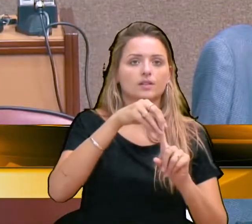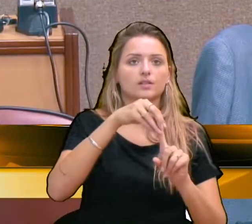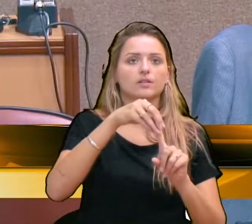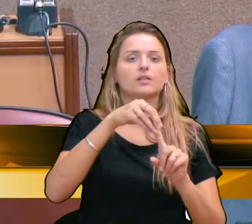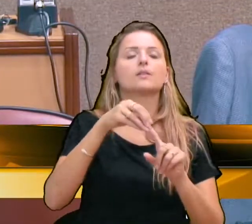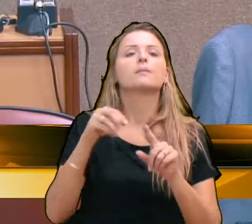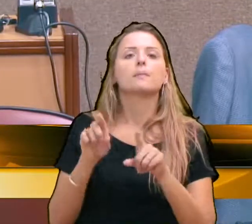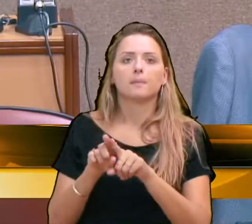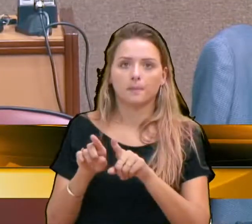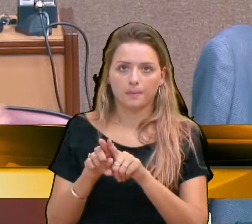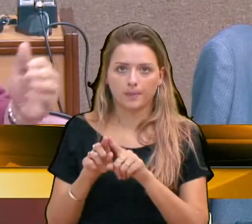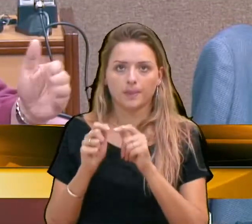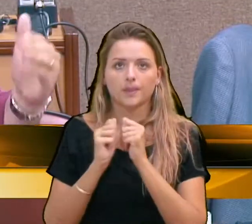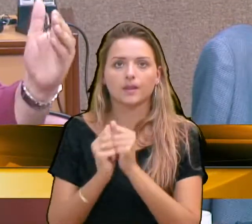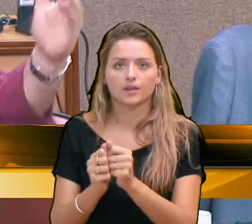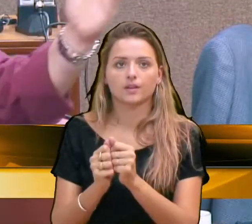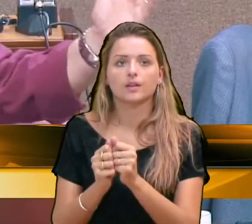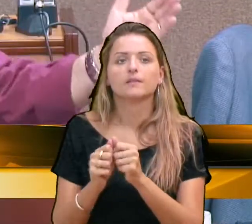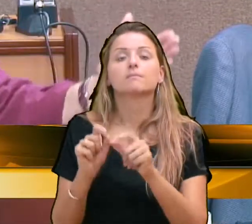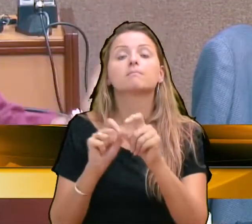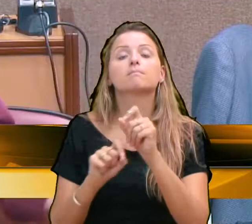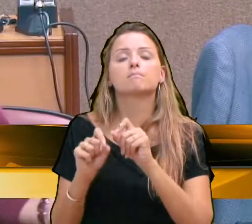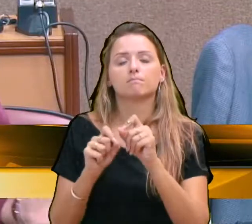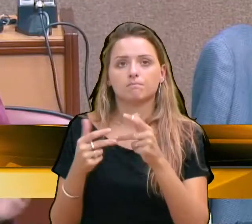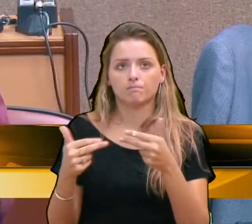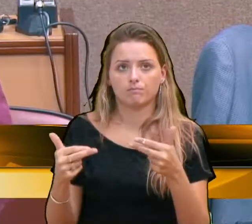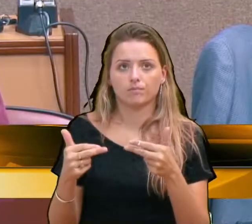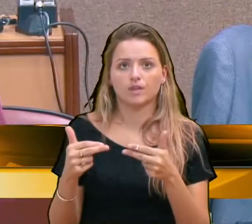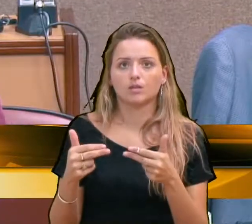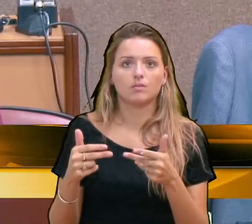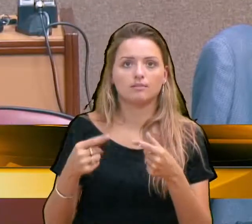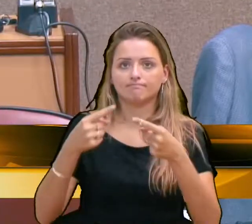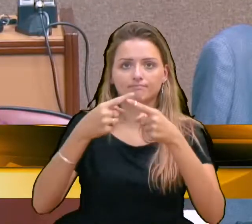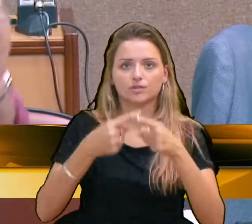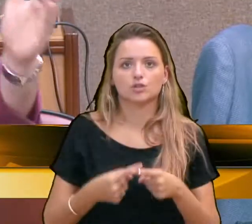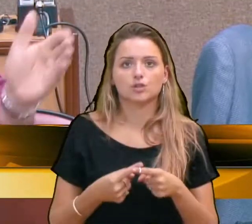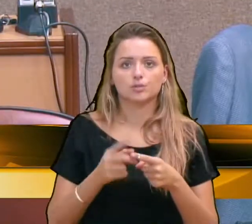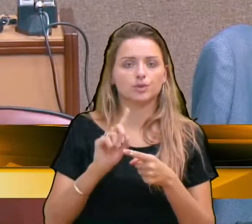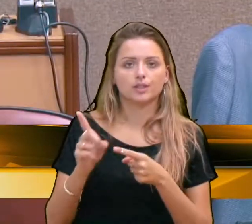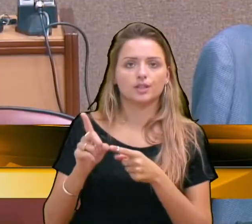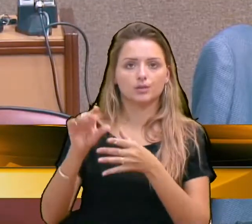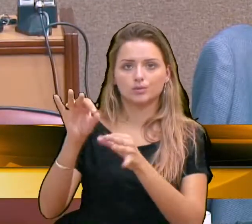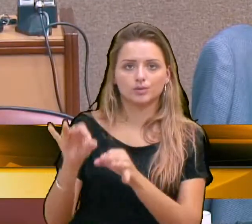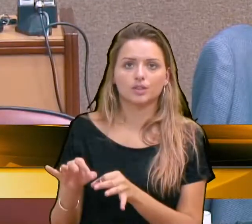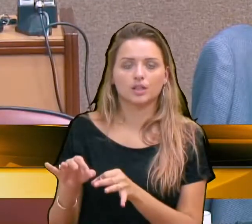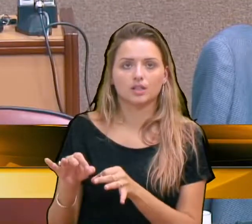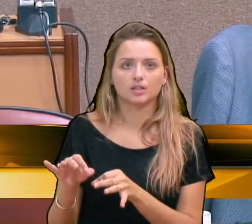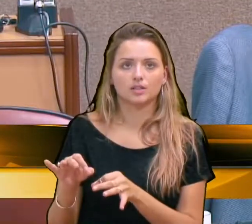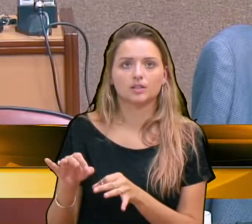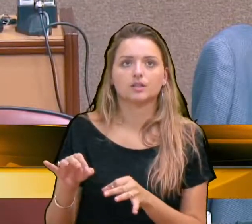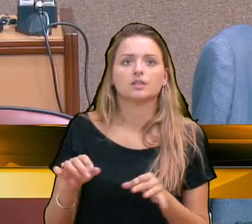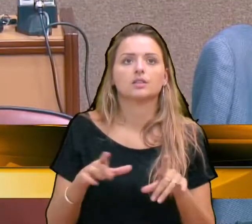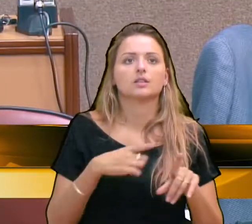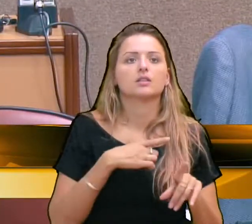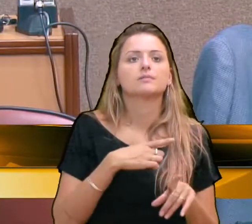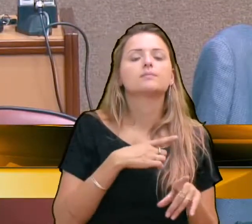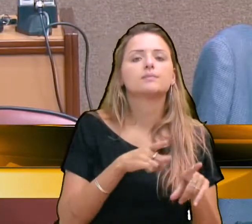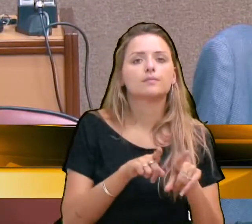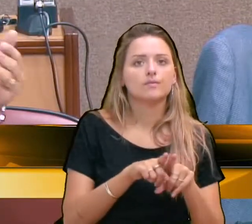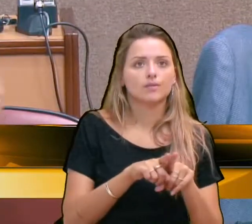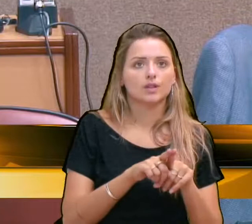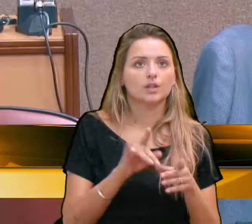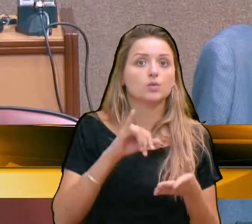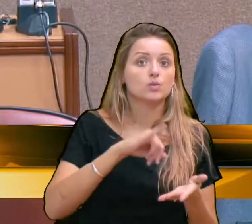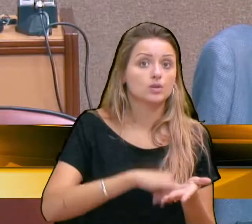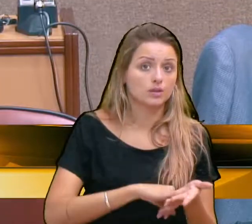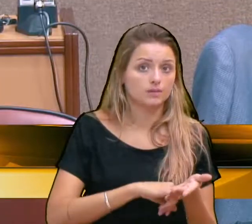ruas de nosso município, fazendo uma concorrência desleal quem está legalmente estabelecido, pagando seus impostos. E